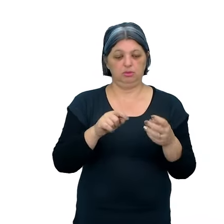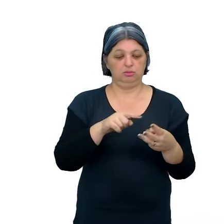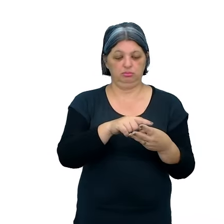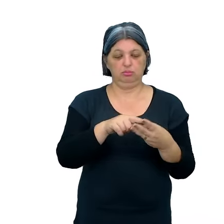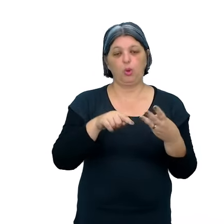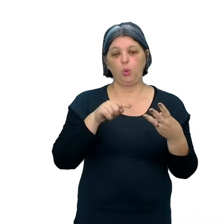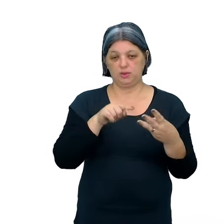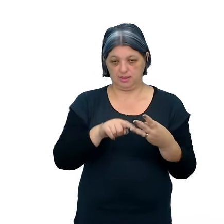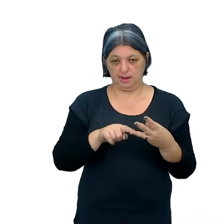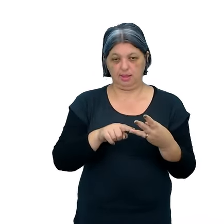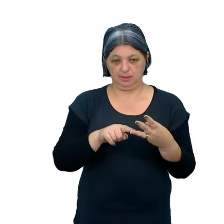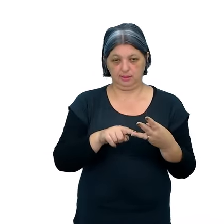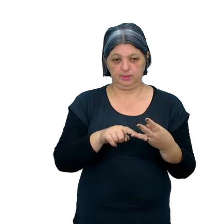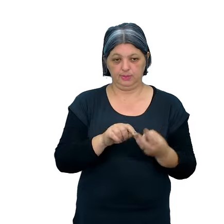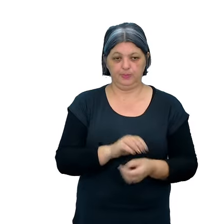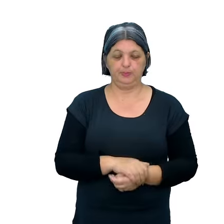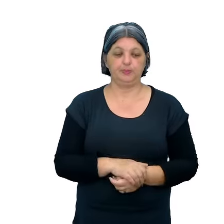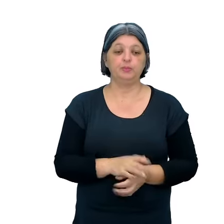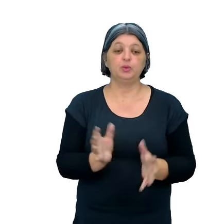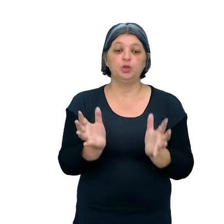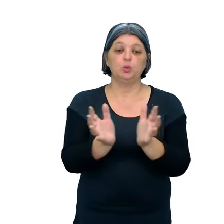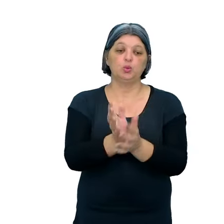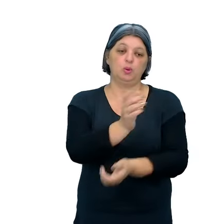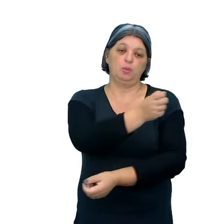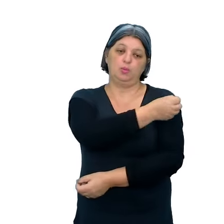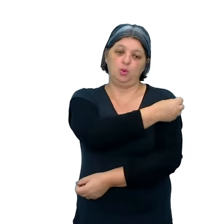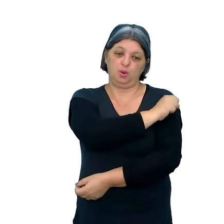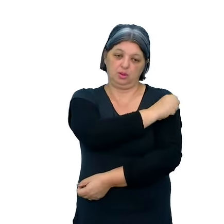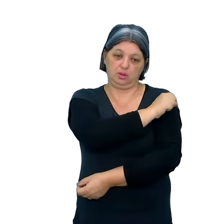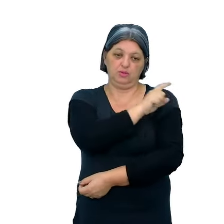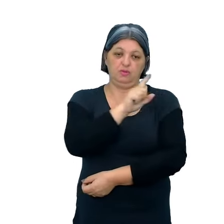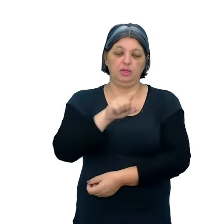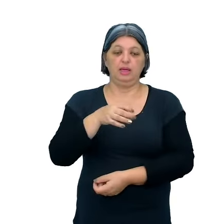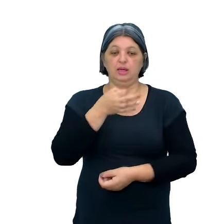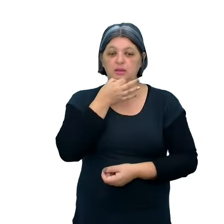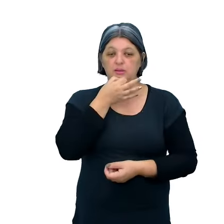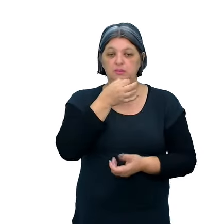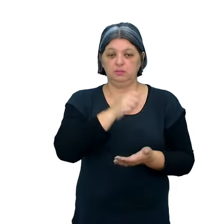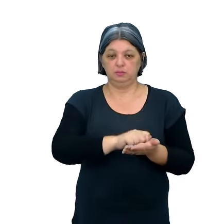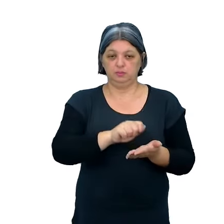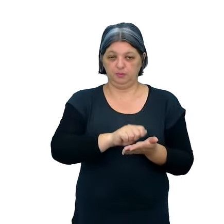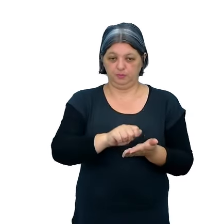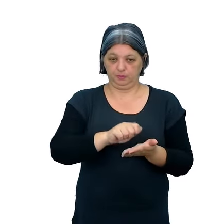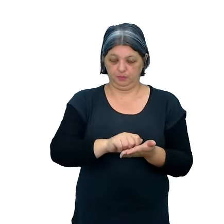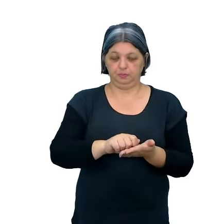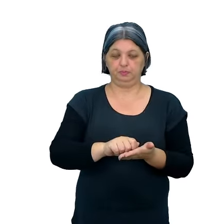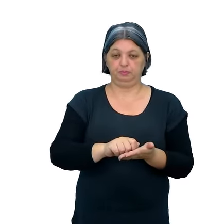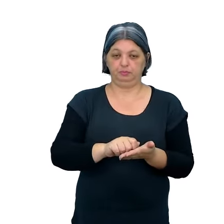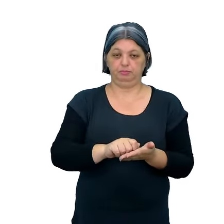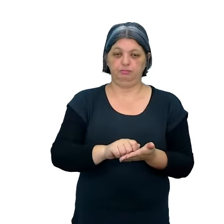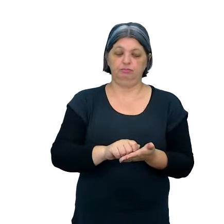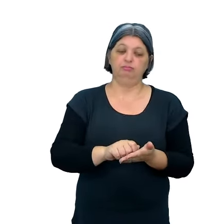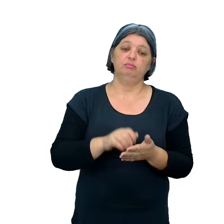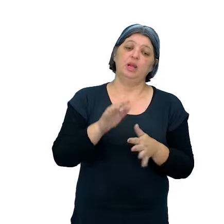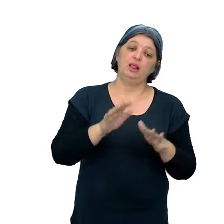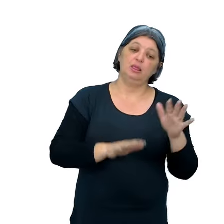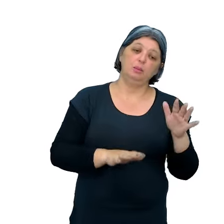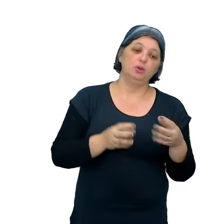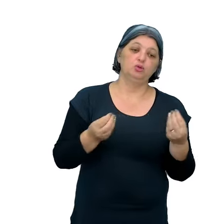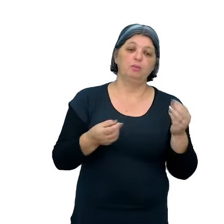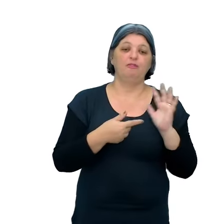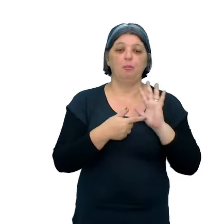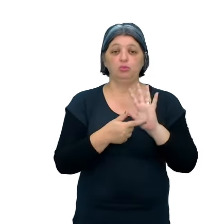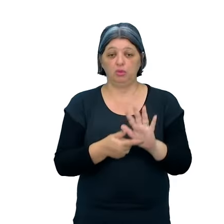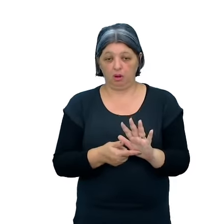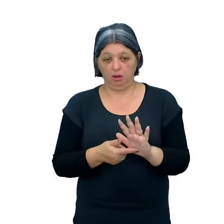né? O oitavo ano, então, é o artigo de opinião, que ele está aqui, mas dependendo de como ele será exposto,